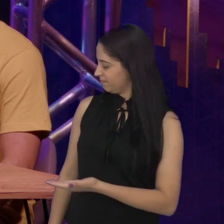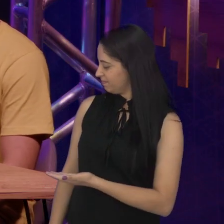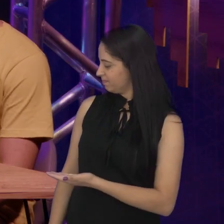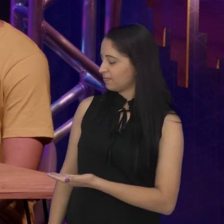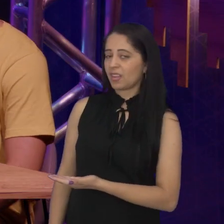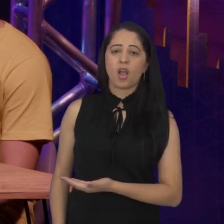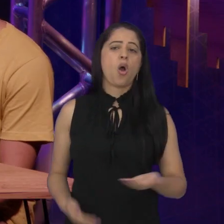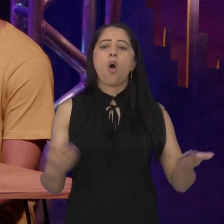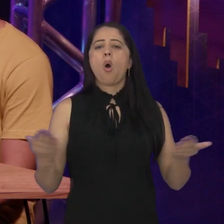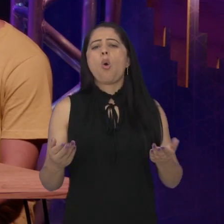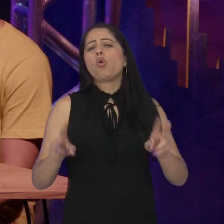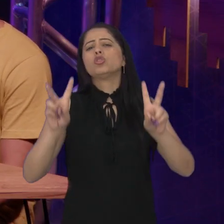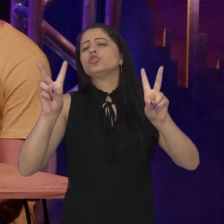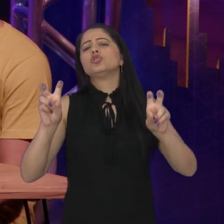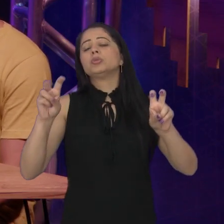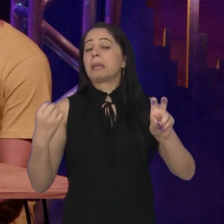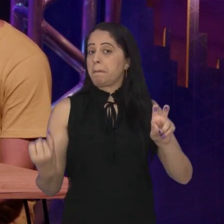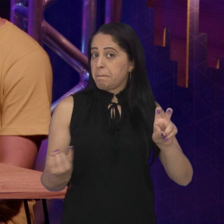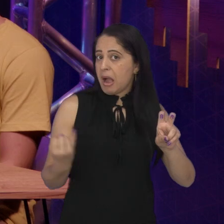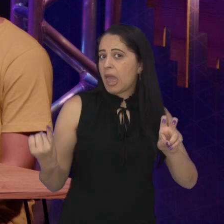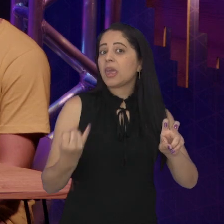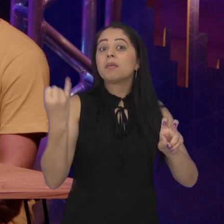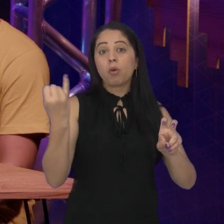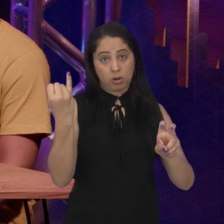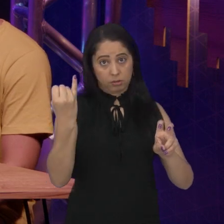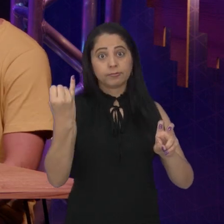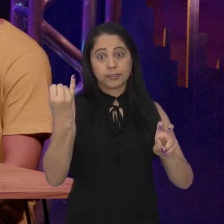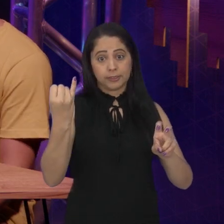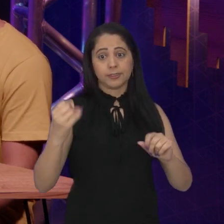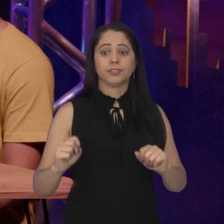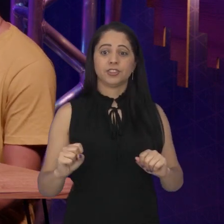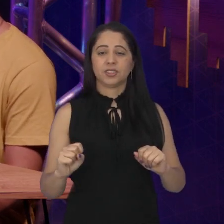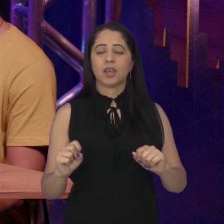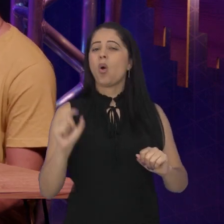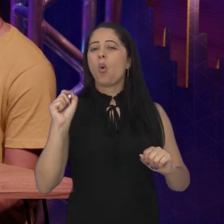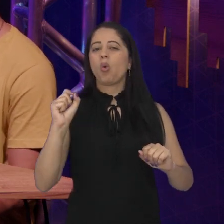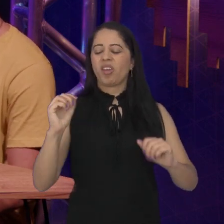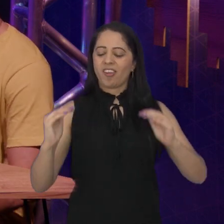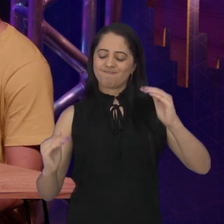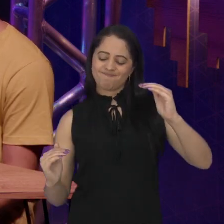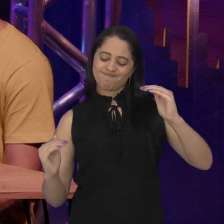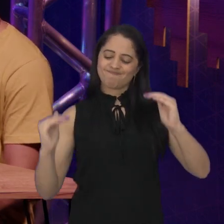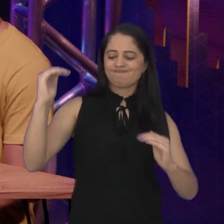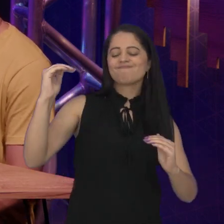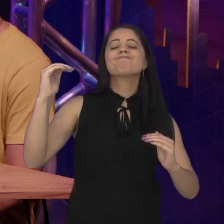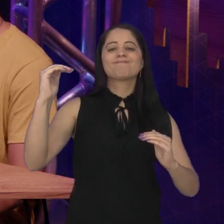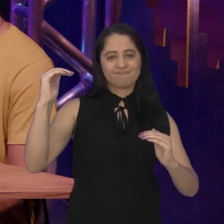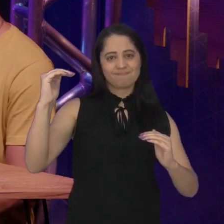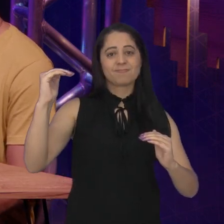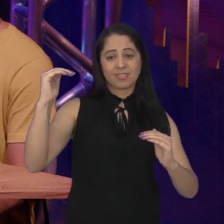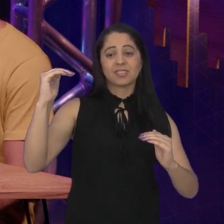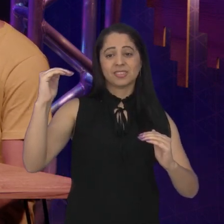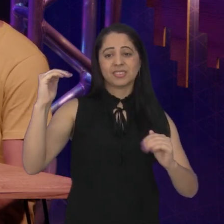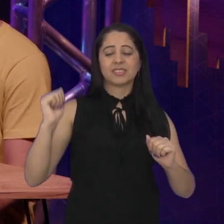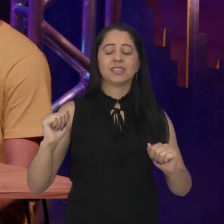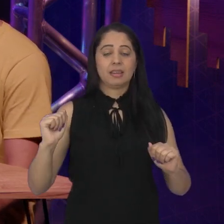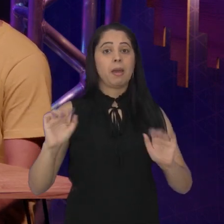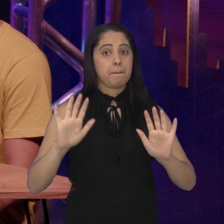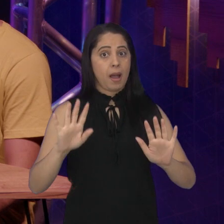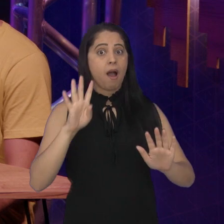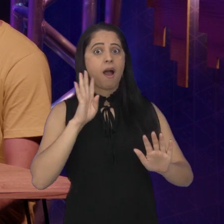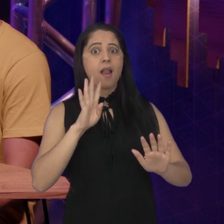É isso aí, Vicky. Hoje a gente vai falar sobre um tema sensível, mas muito importante, né? Que é desigualdade social.